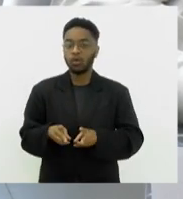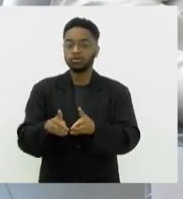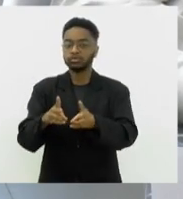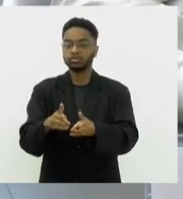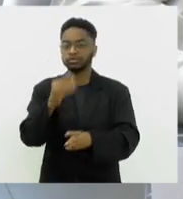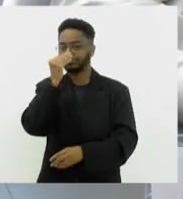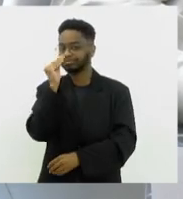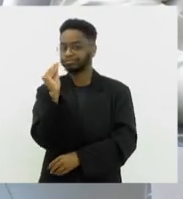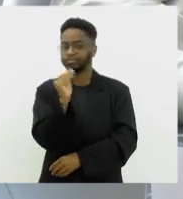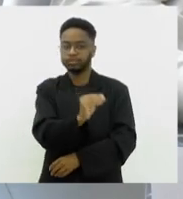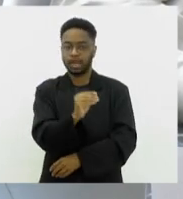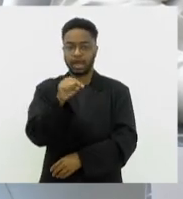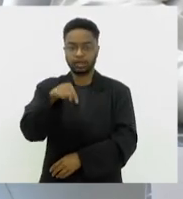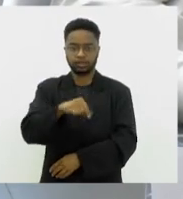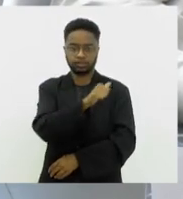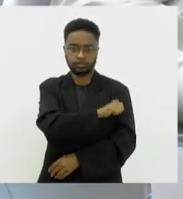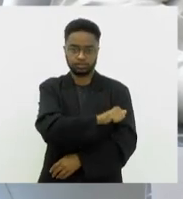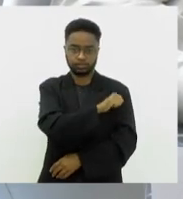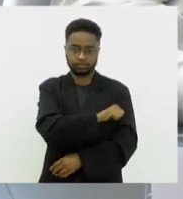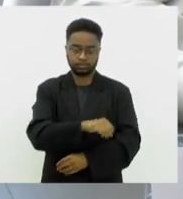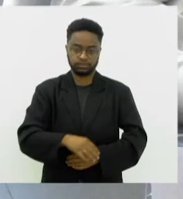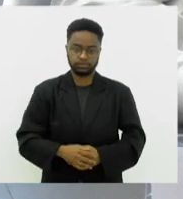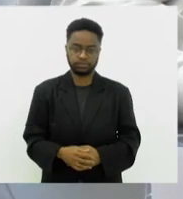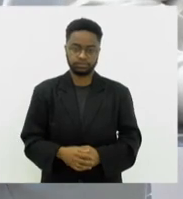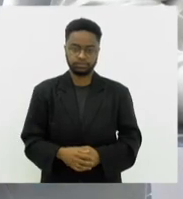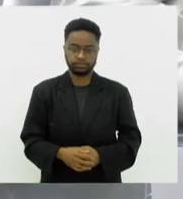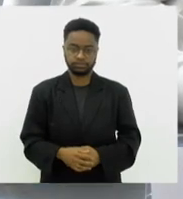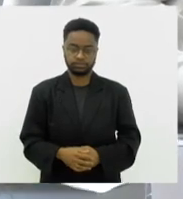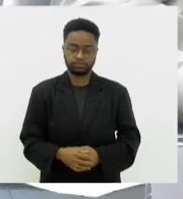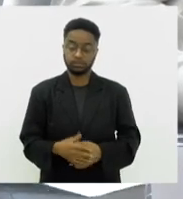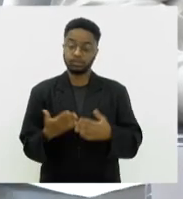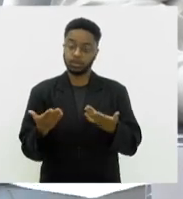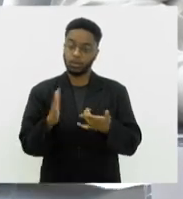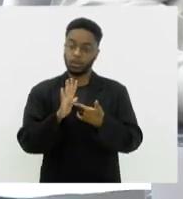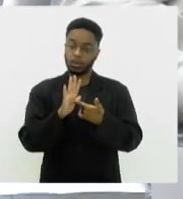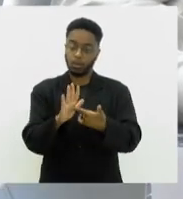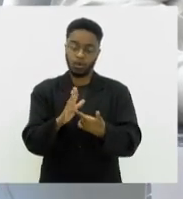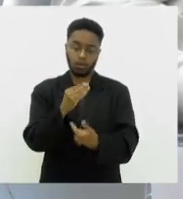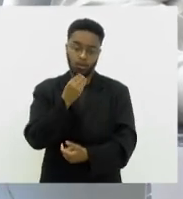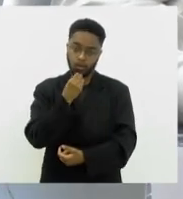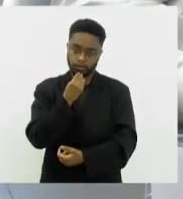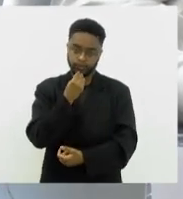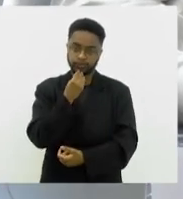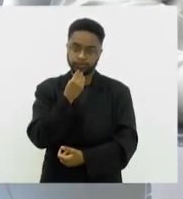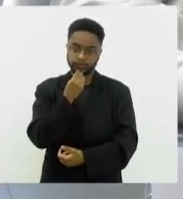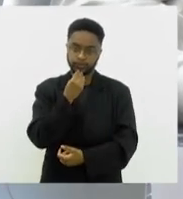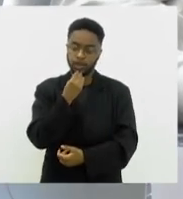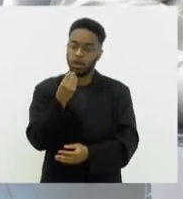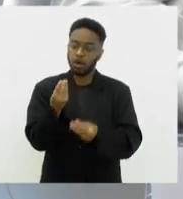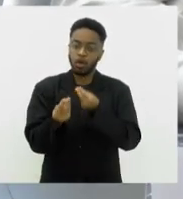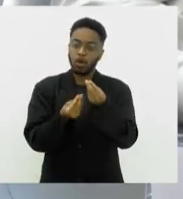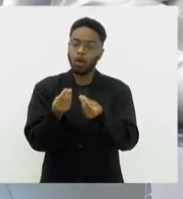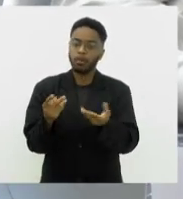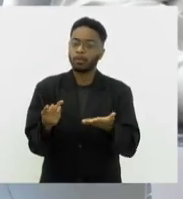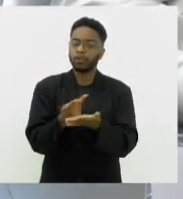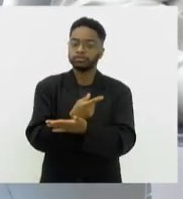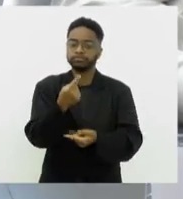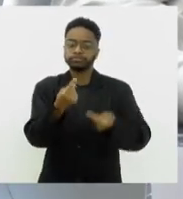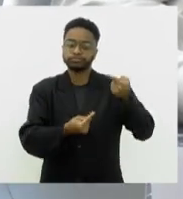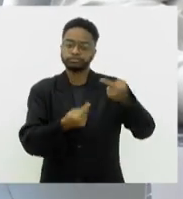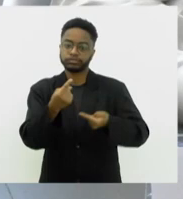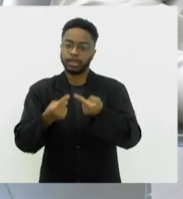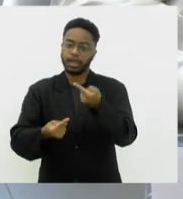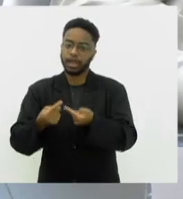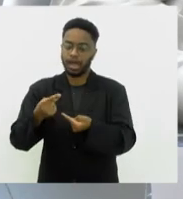descumpridos no estado do Rio de Janeiro o que evidencia obviamente a atualidade do debate